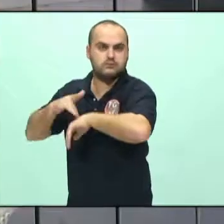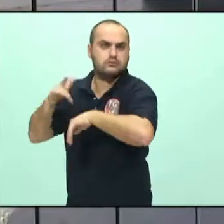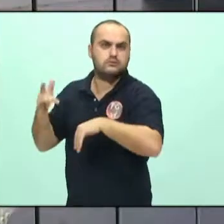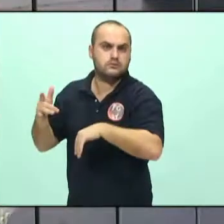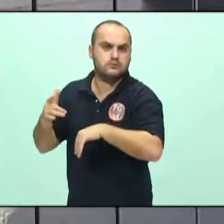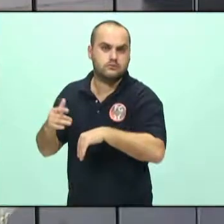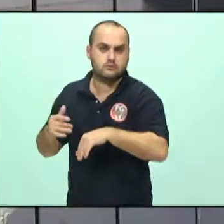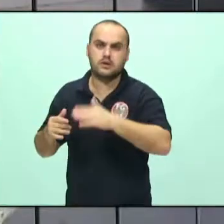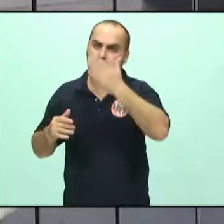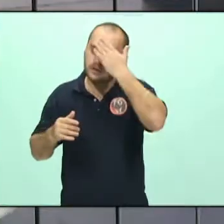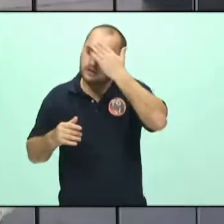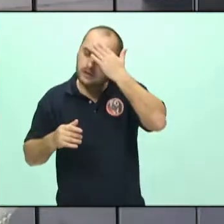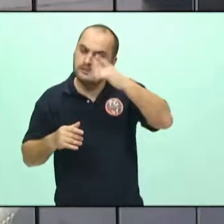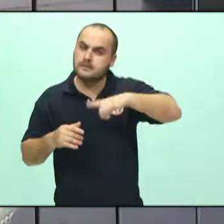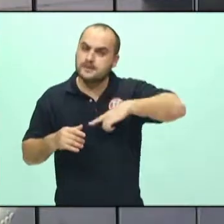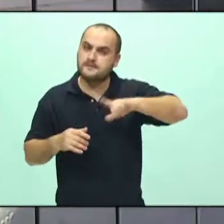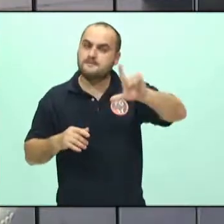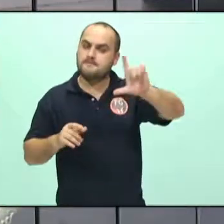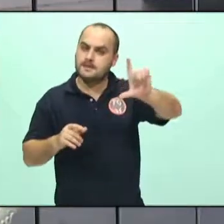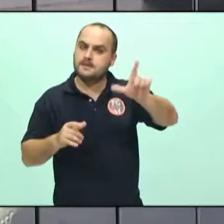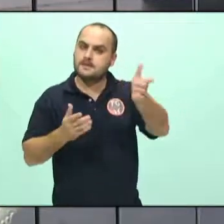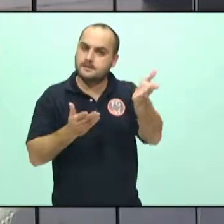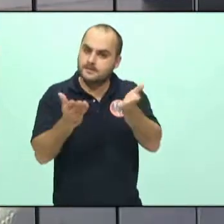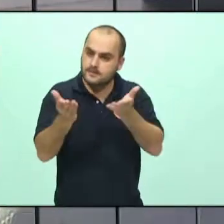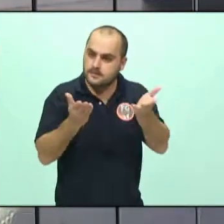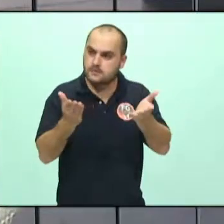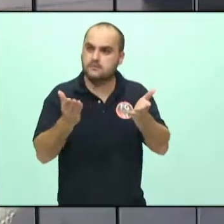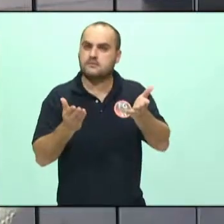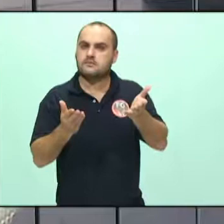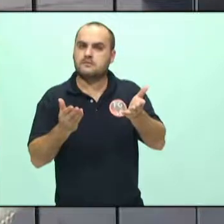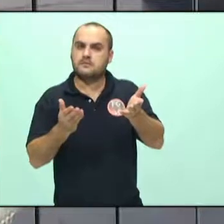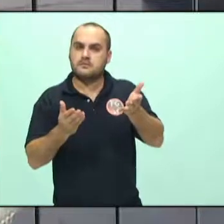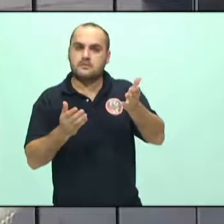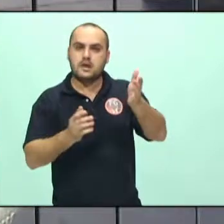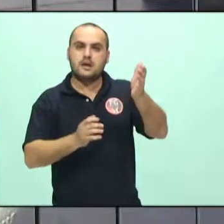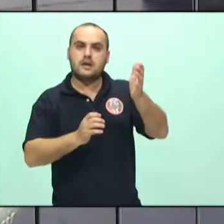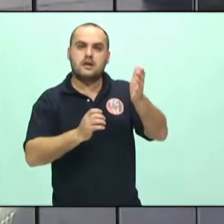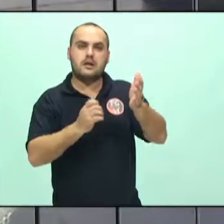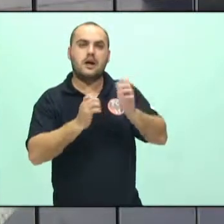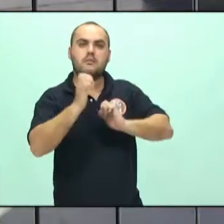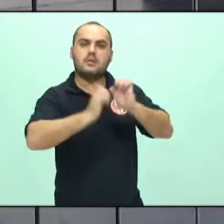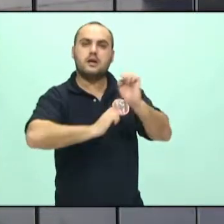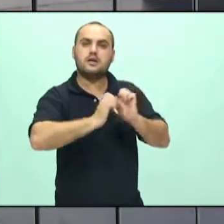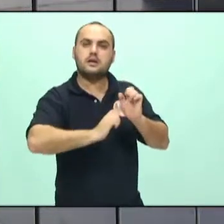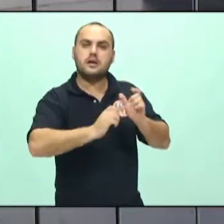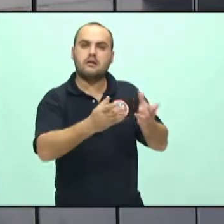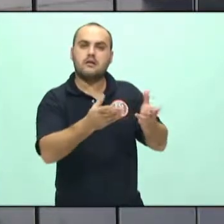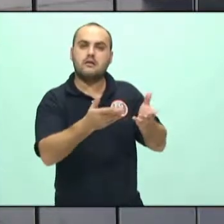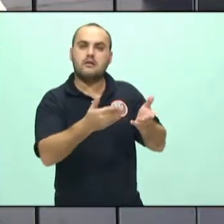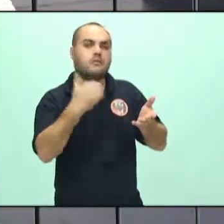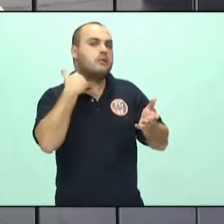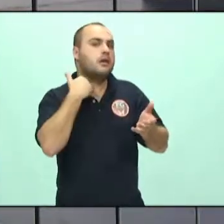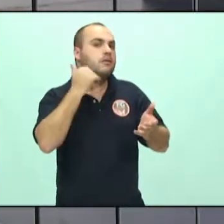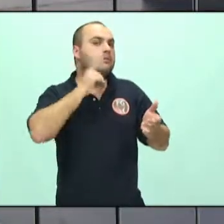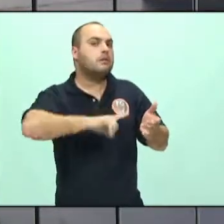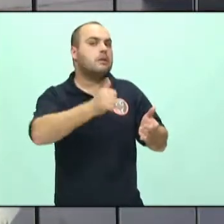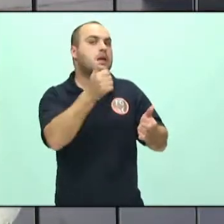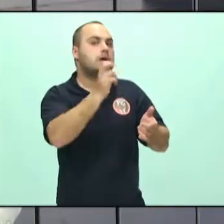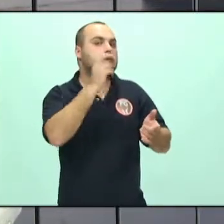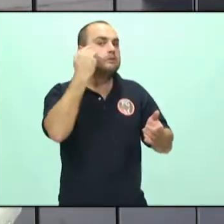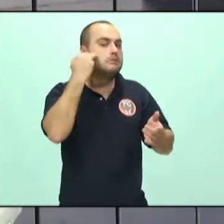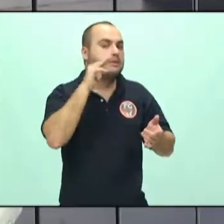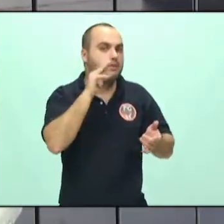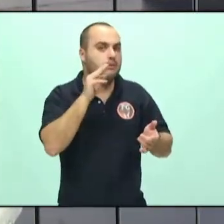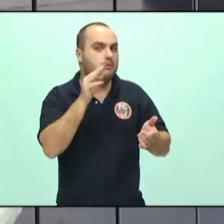uma licitação e a empresa foi contratada por 15 milhões para resolver isso. E aí nós fomos lá, atendemos a